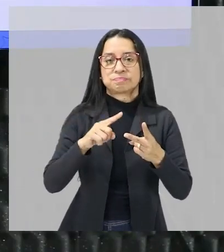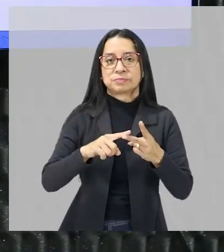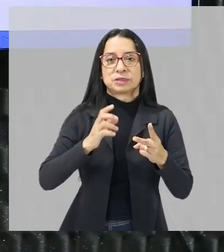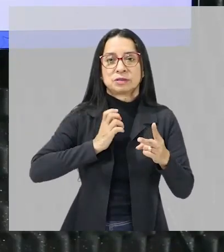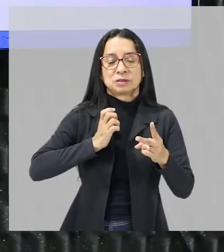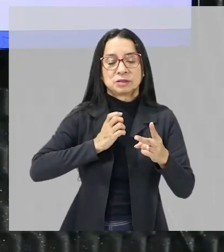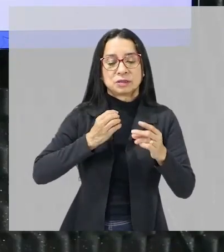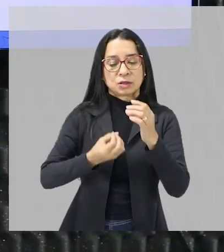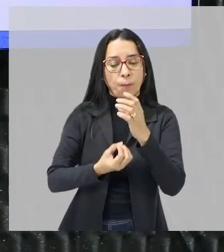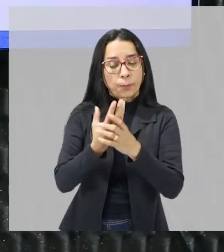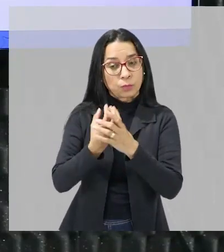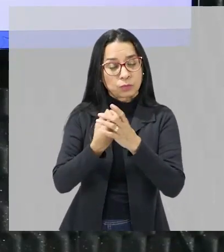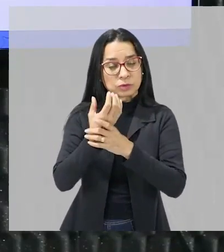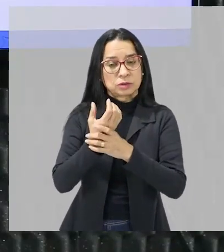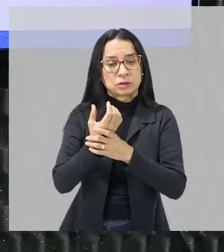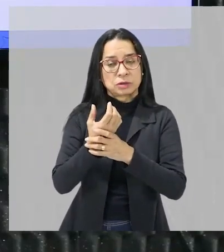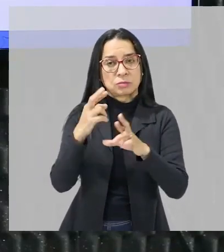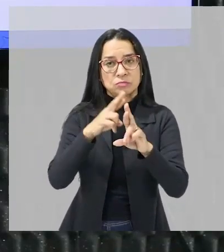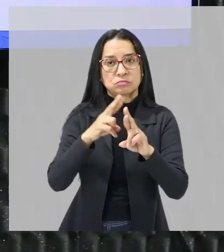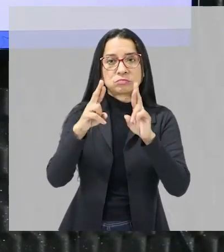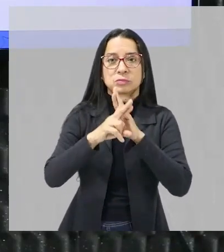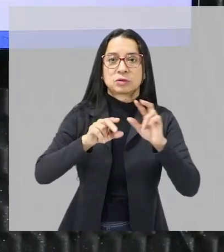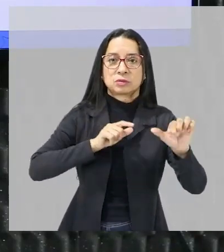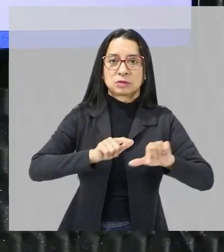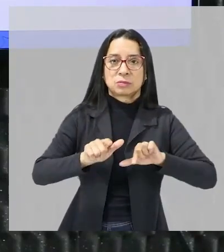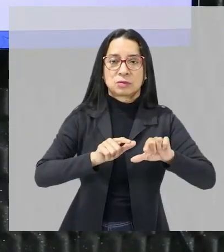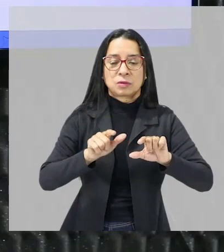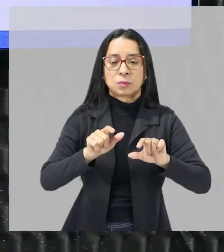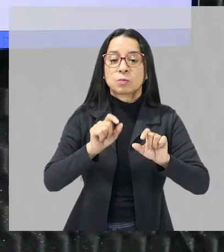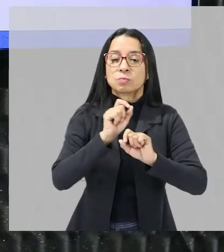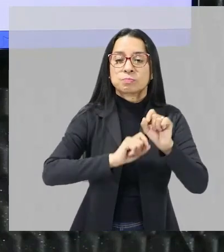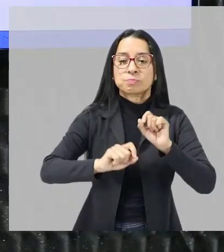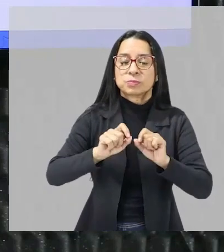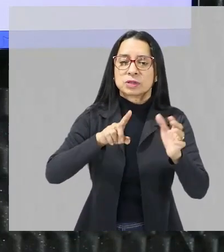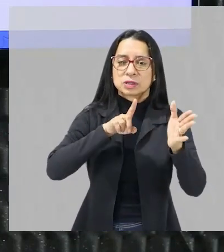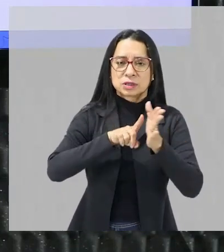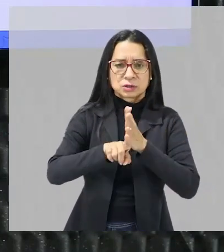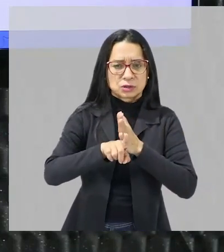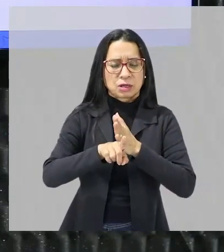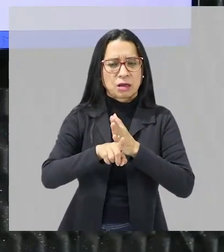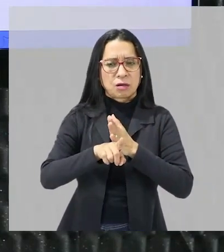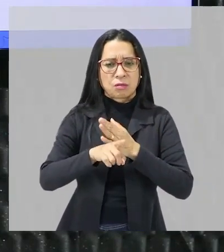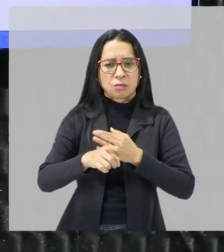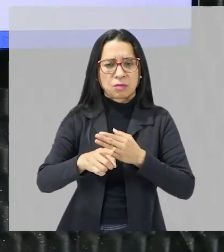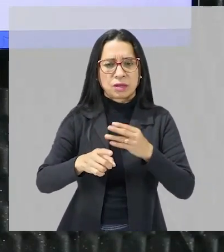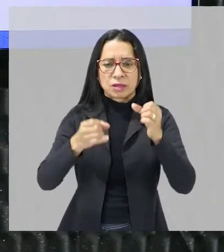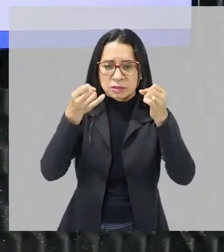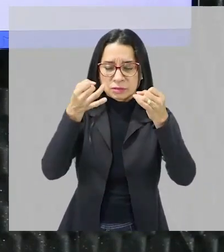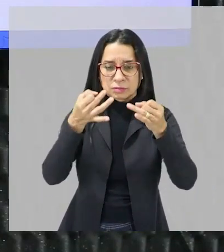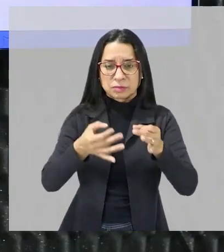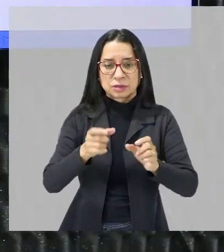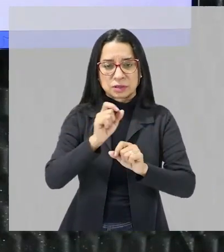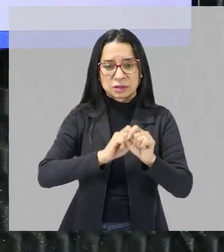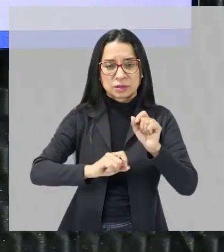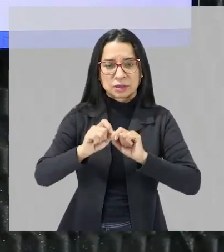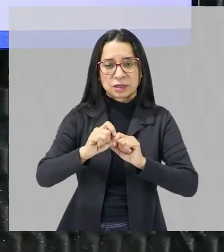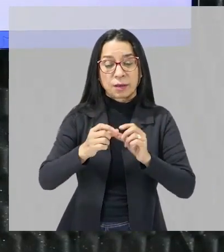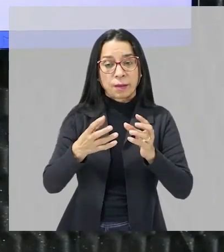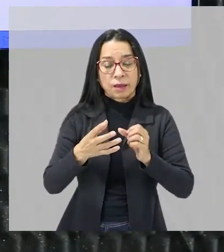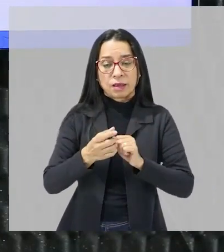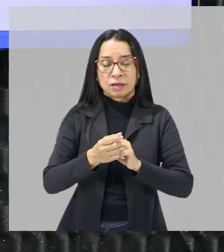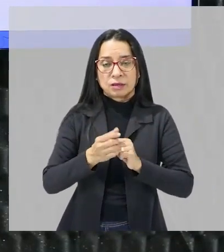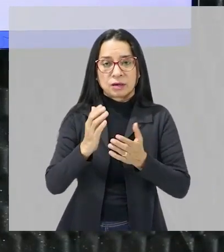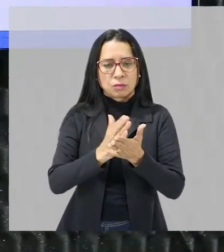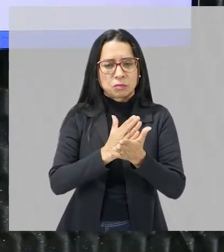trabalho. O que a questão está dizendo é que muitas vezes o investimento da riqueza herdada aumenta mais do que